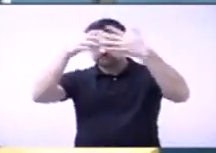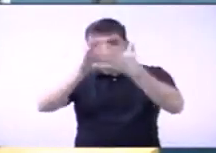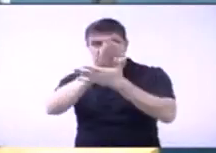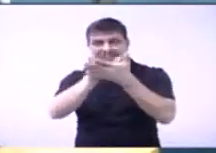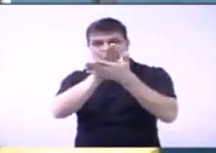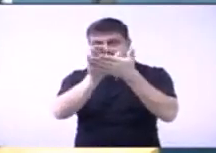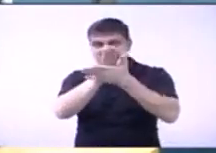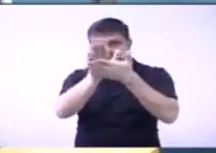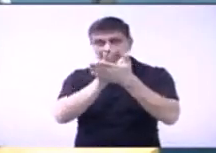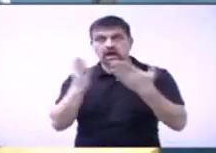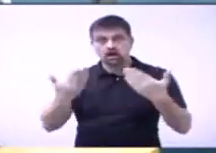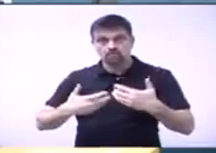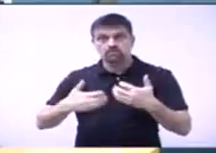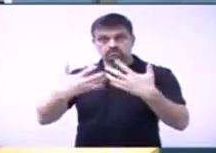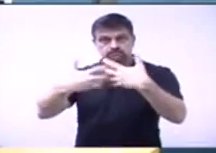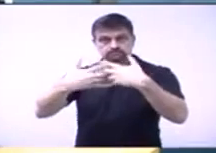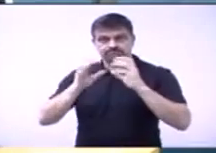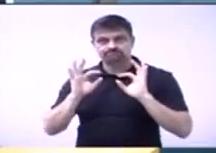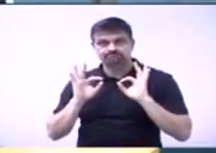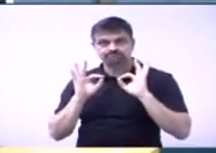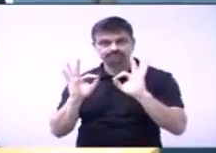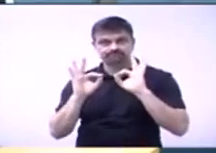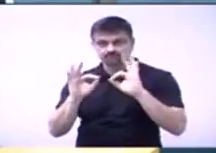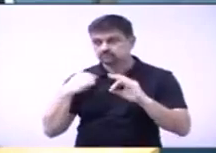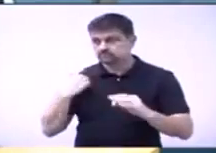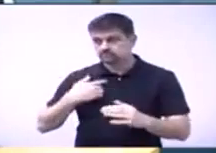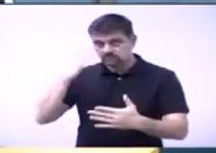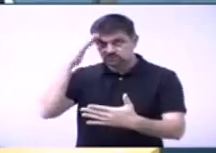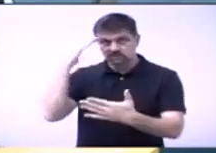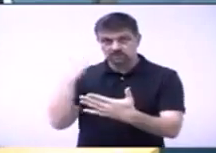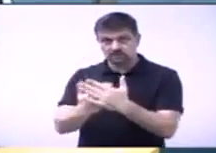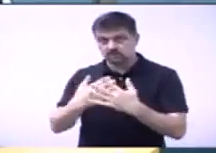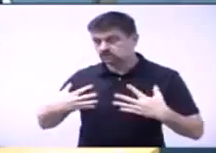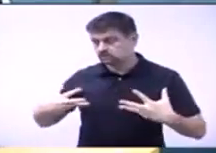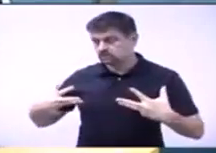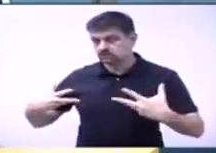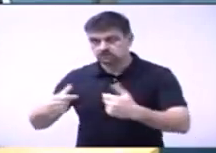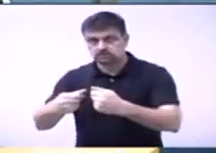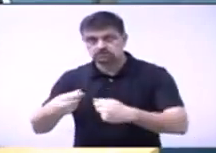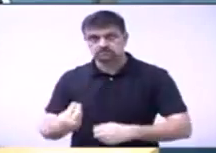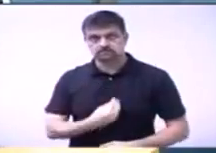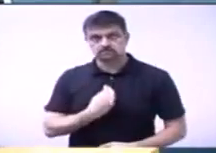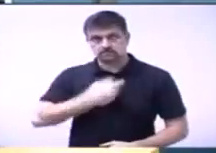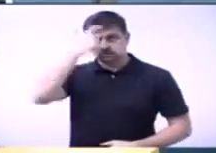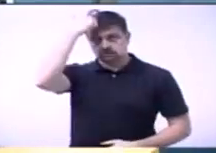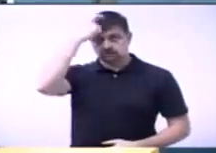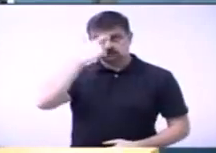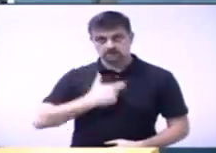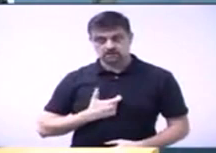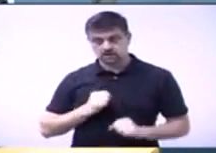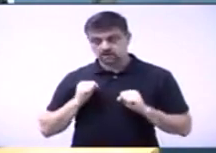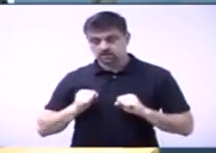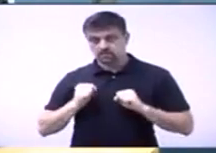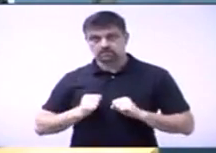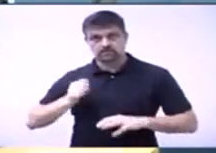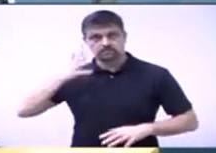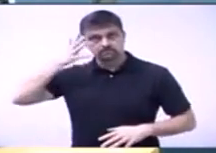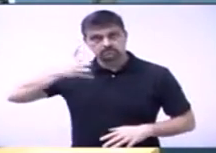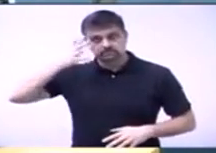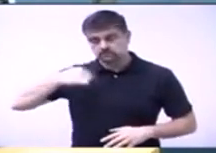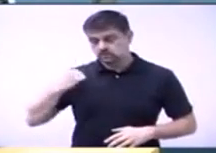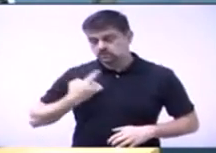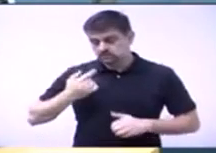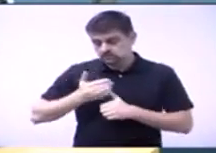funcionando. Acredito que todos que estão aqui hoje, assim como eu, nós podemos falar por esse